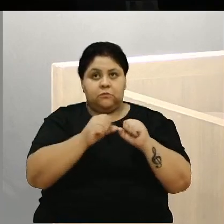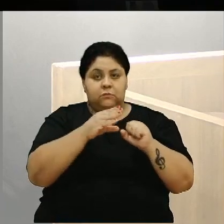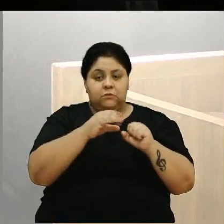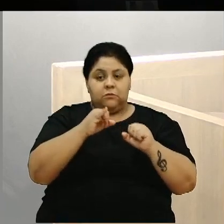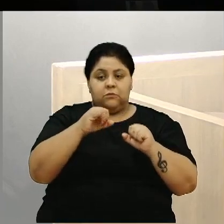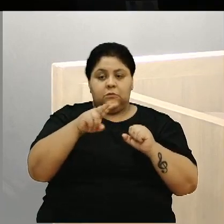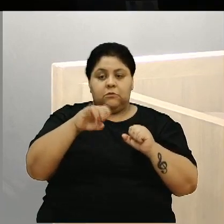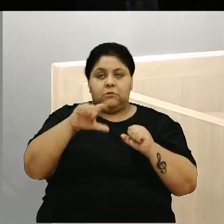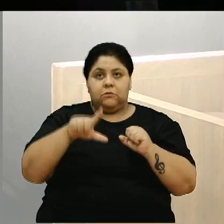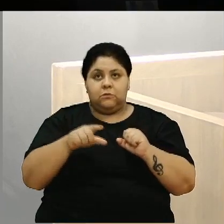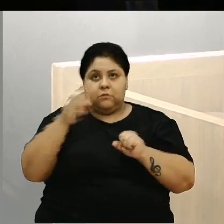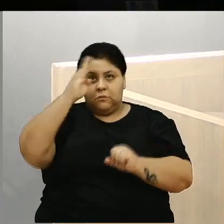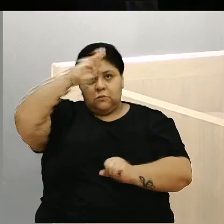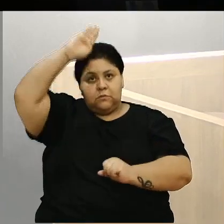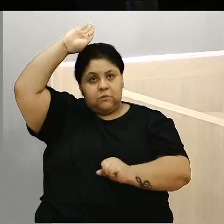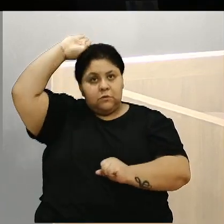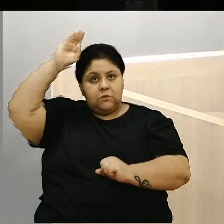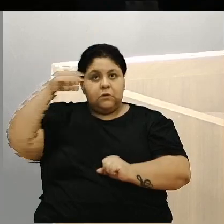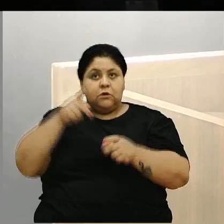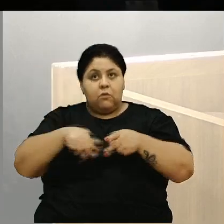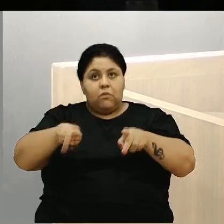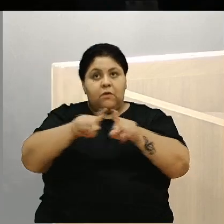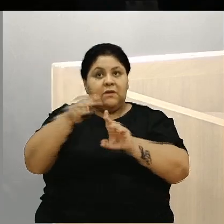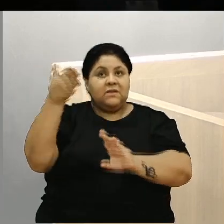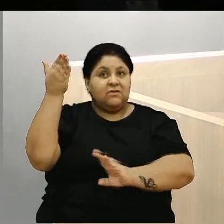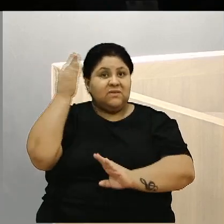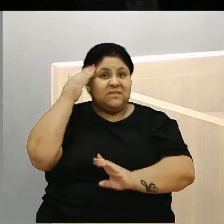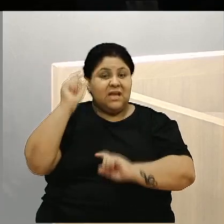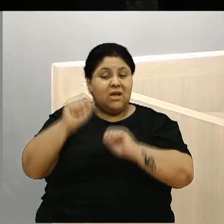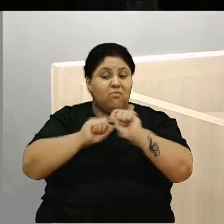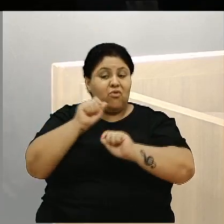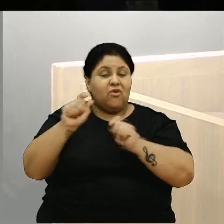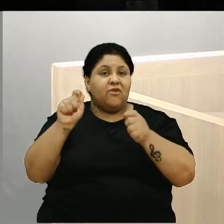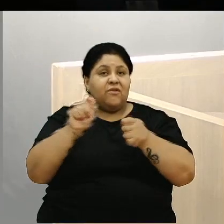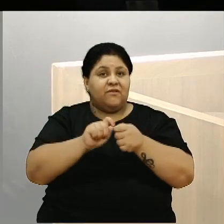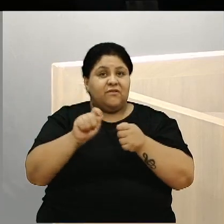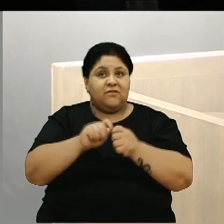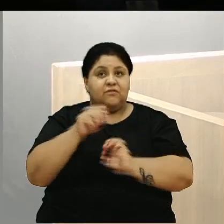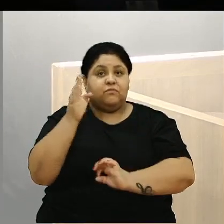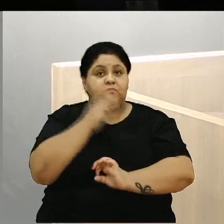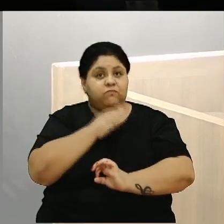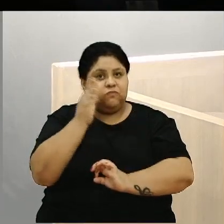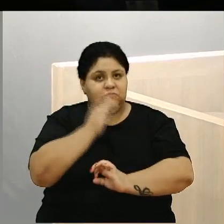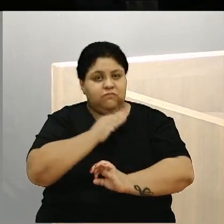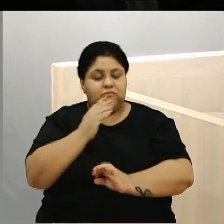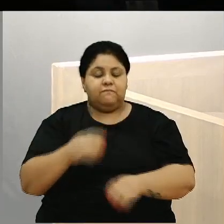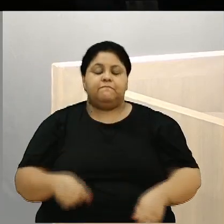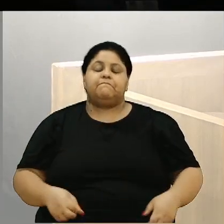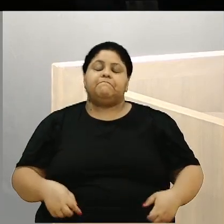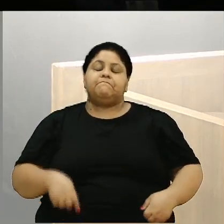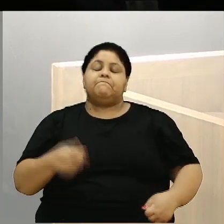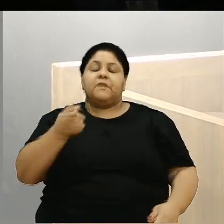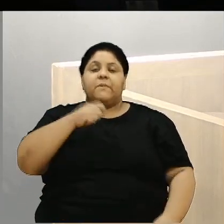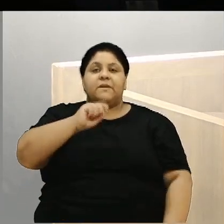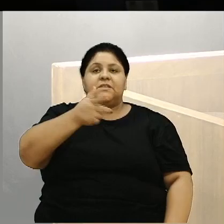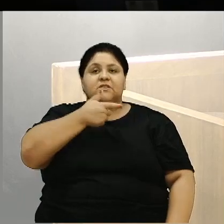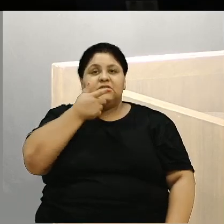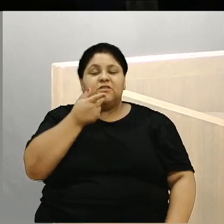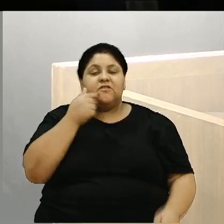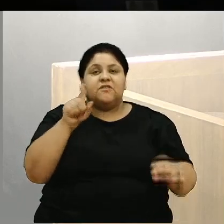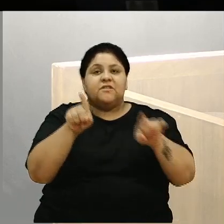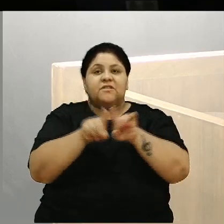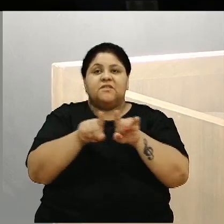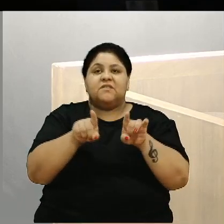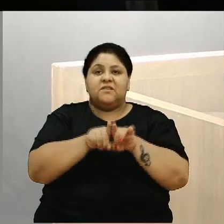bombeiros, para que a população saiba o que fazer numa situação de emergência. Preciso dizer também, né, que nós tivemos